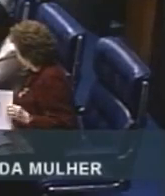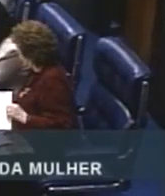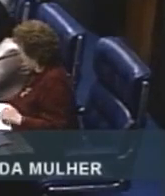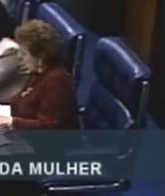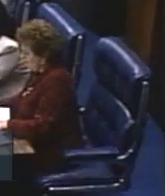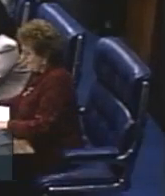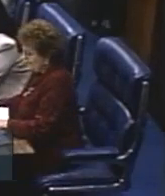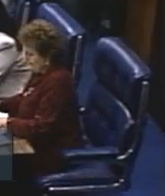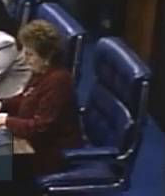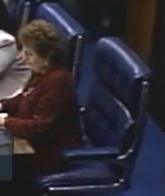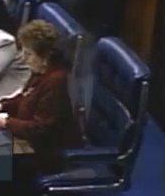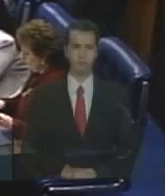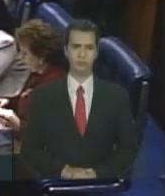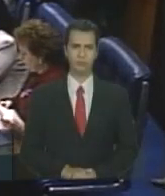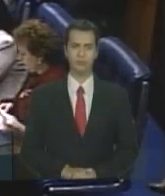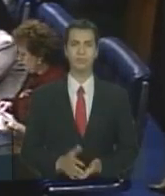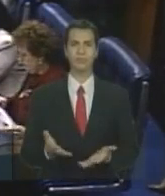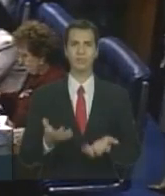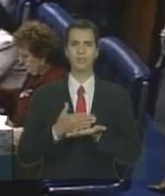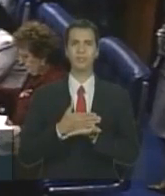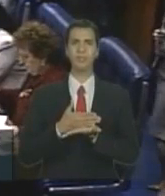Queria iniciar